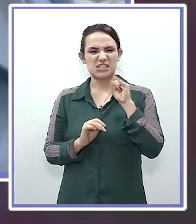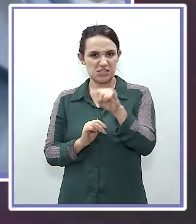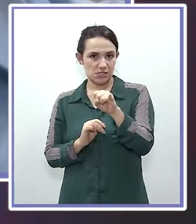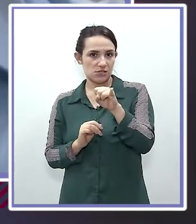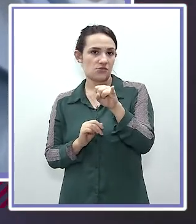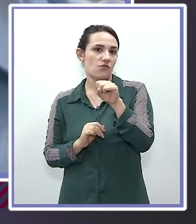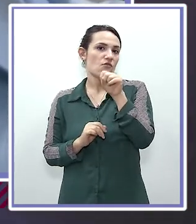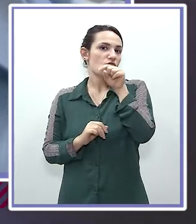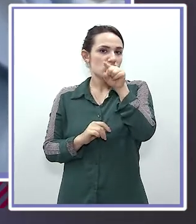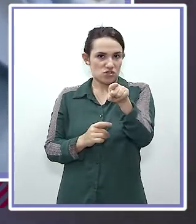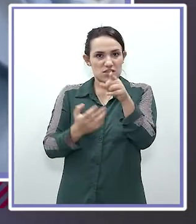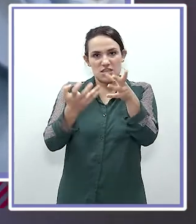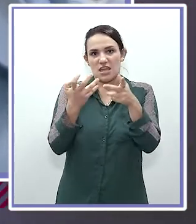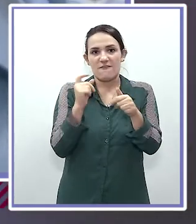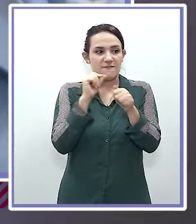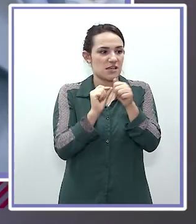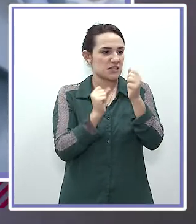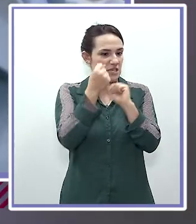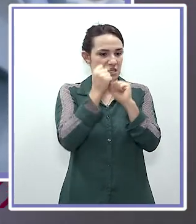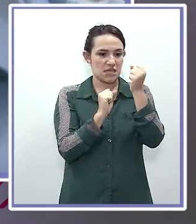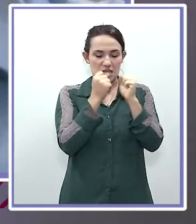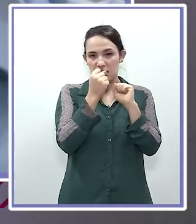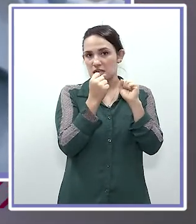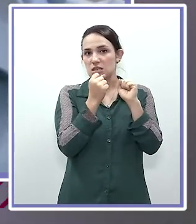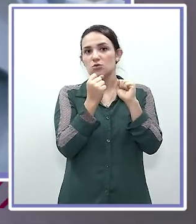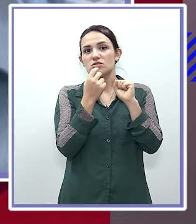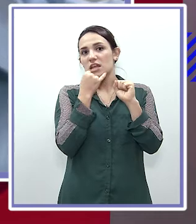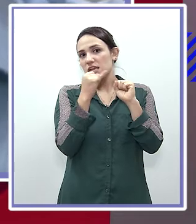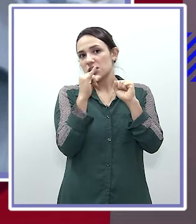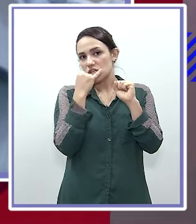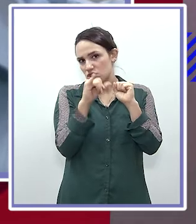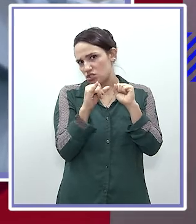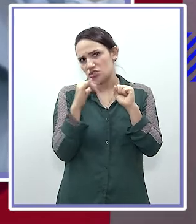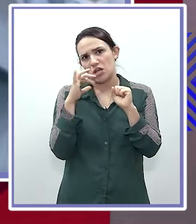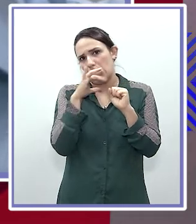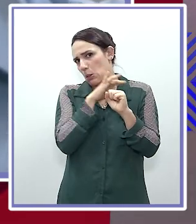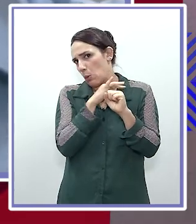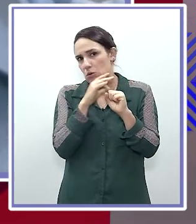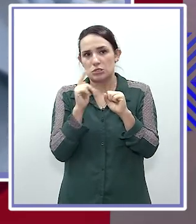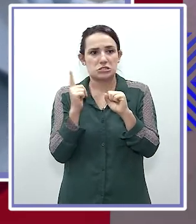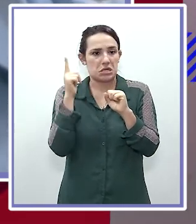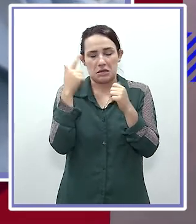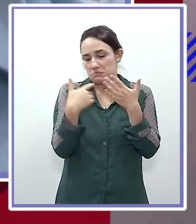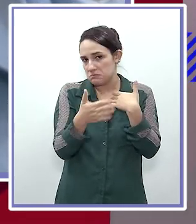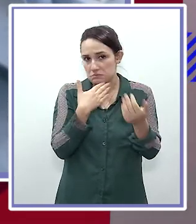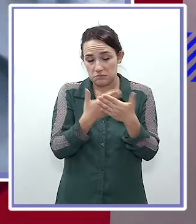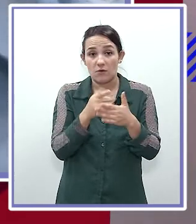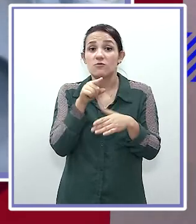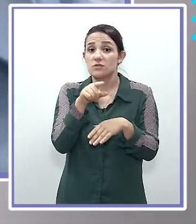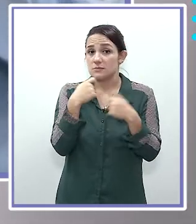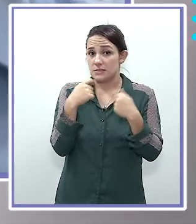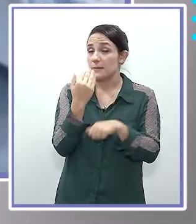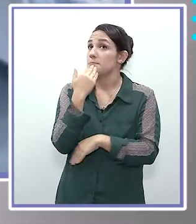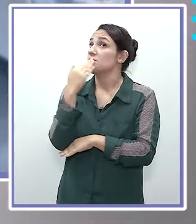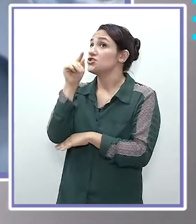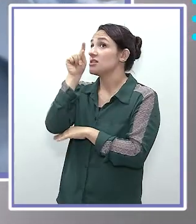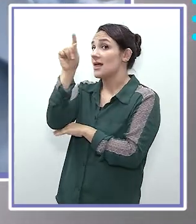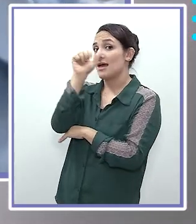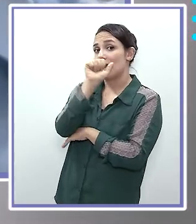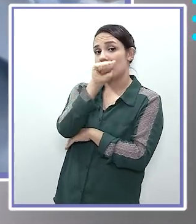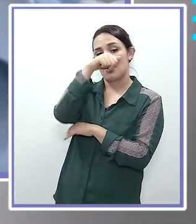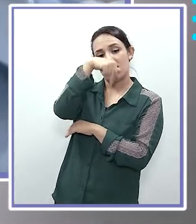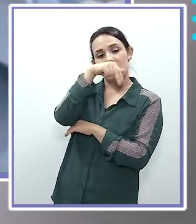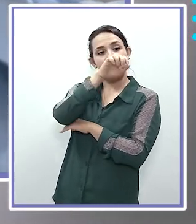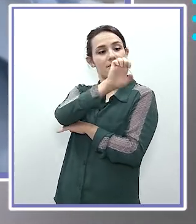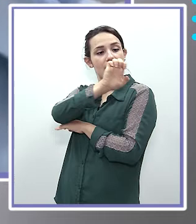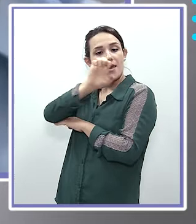dessa geração de energia termoelétrica, né, dessa usina, você precisa da autorização da ANEEL e